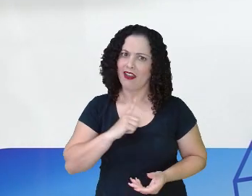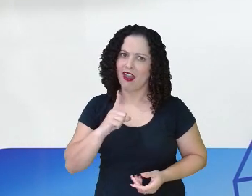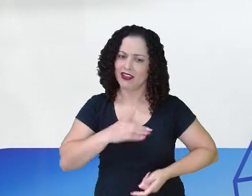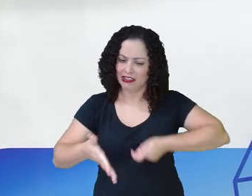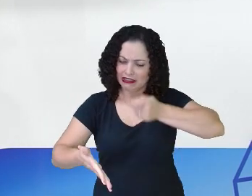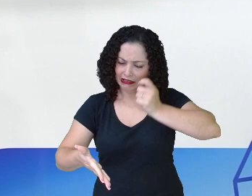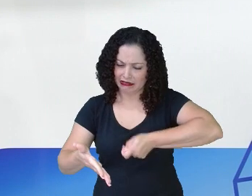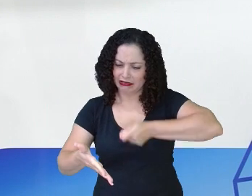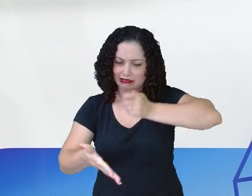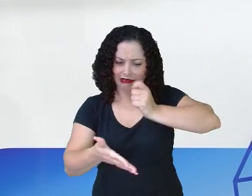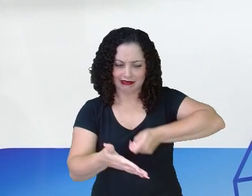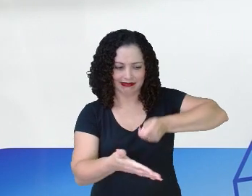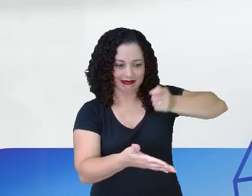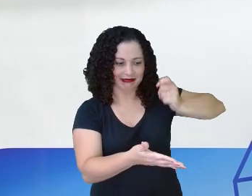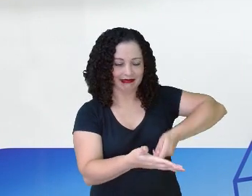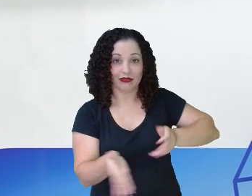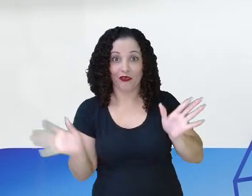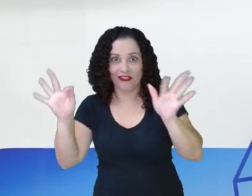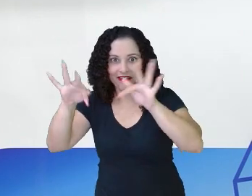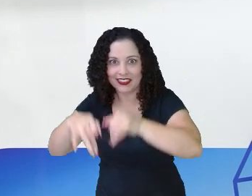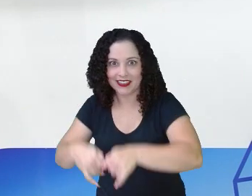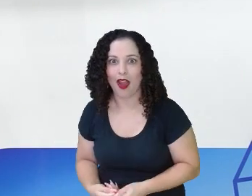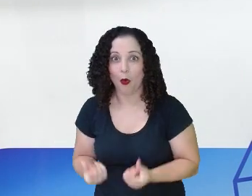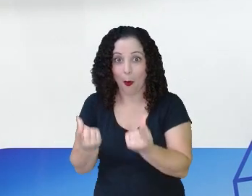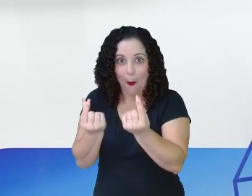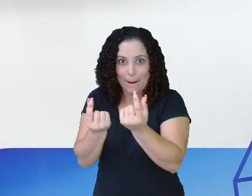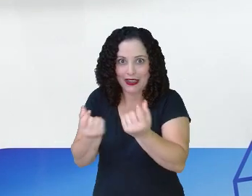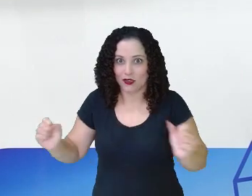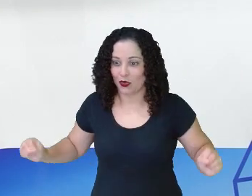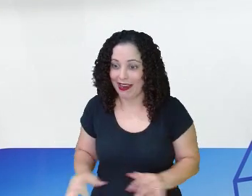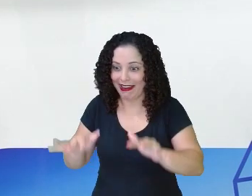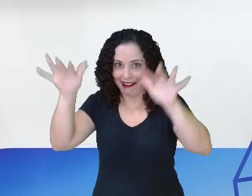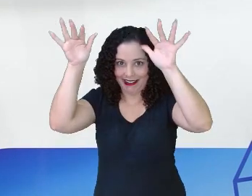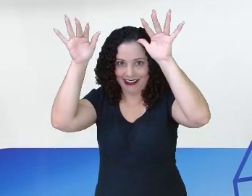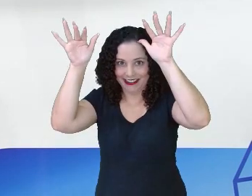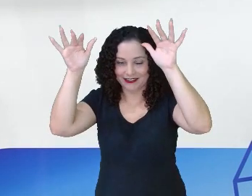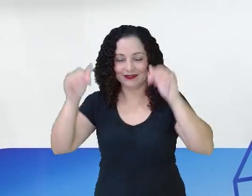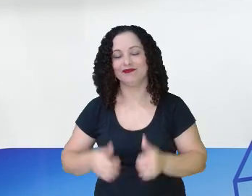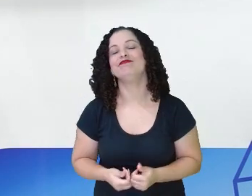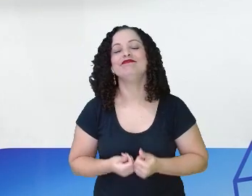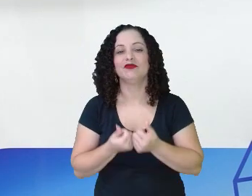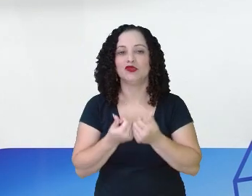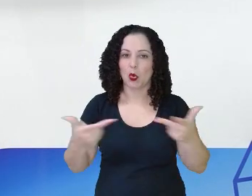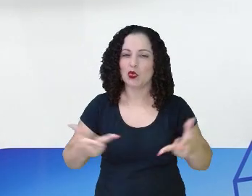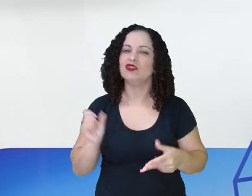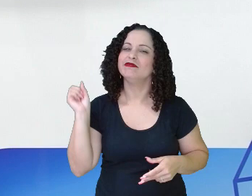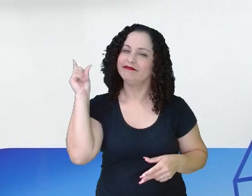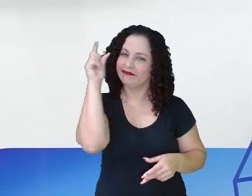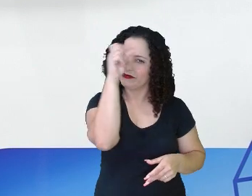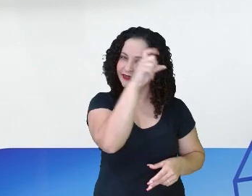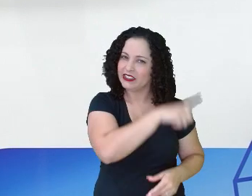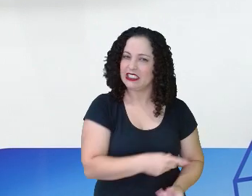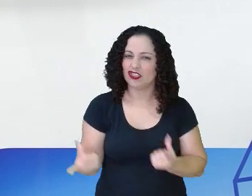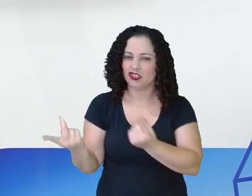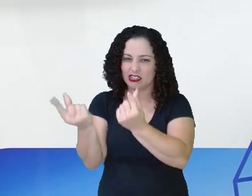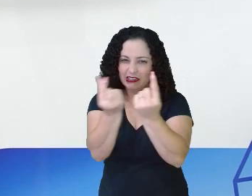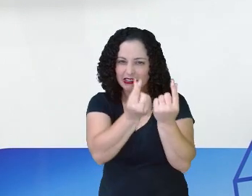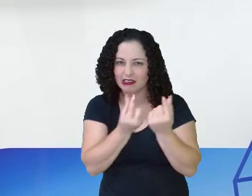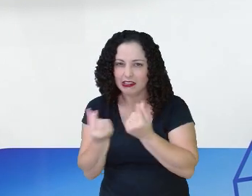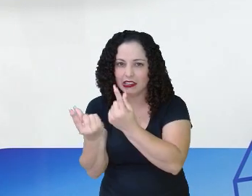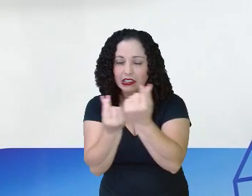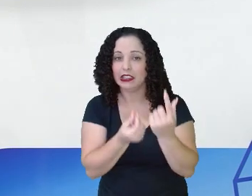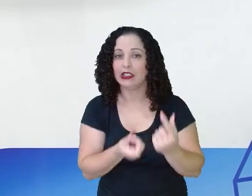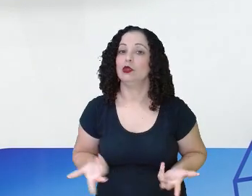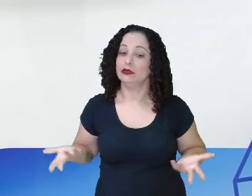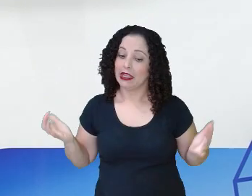vezes é assustador, né? Principalmente nos dias de hoje, que as coisas não estão fáceis, né? Essa questão financeira está meio